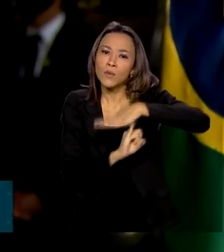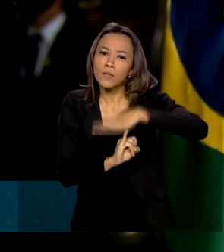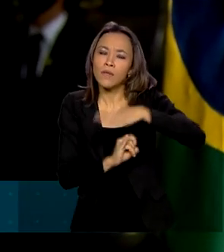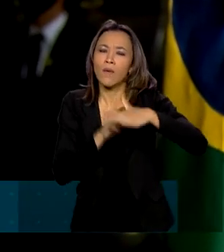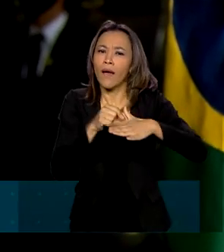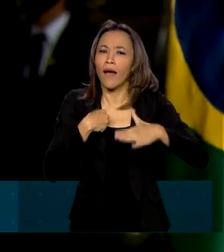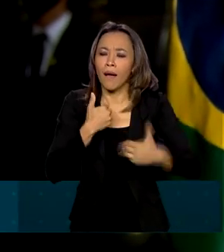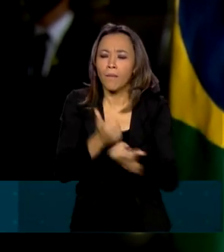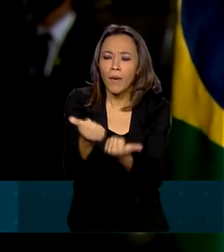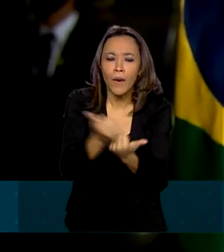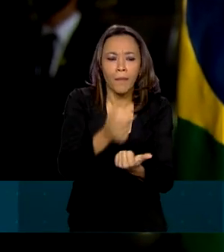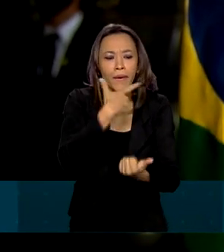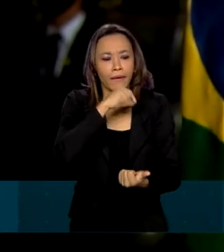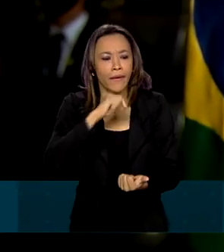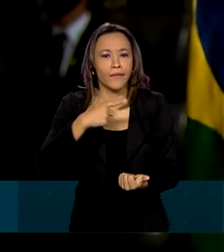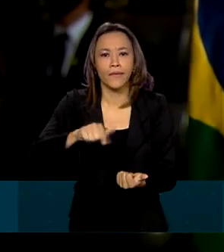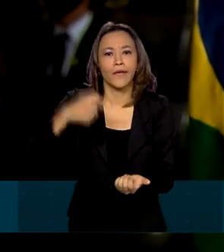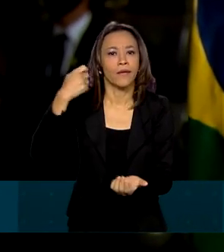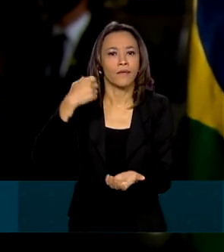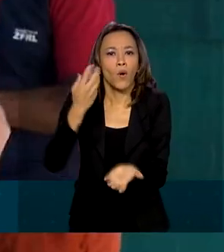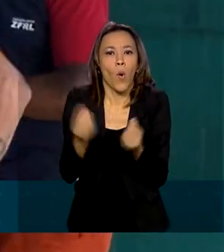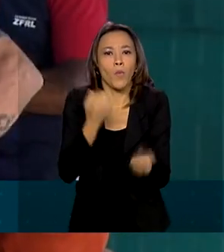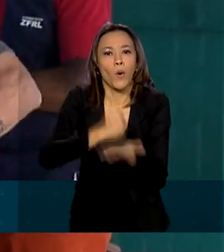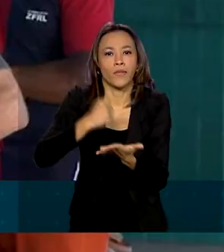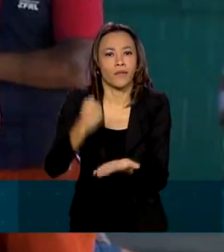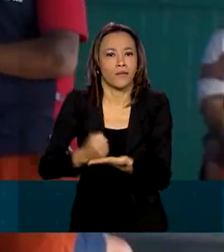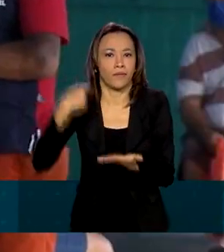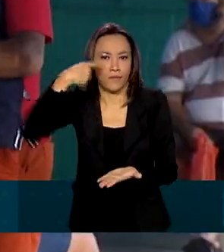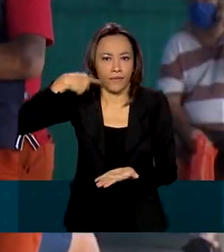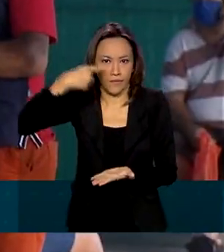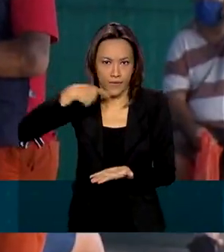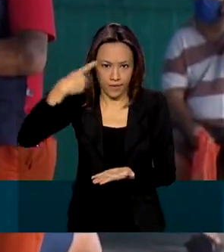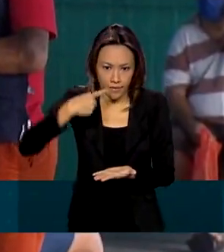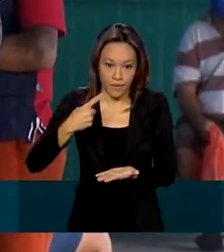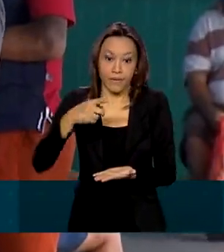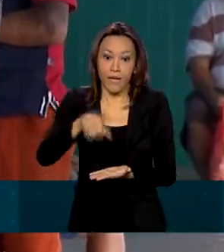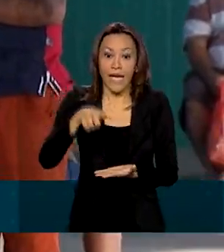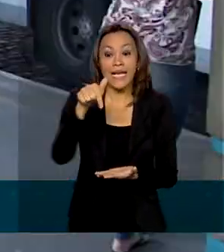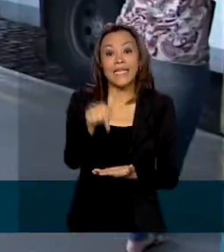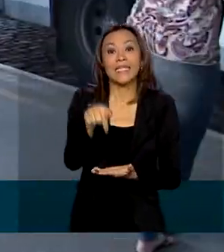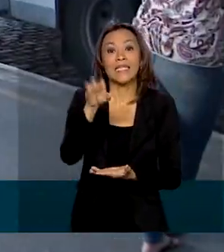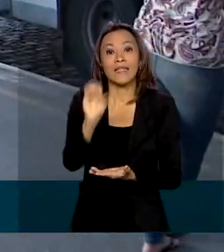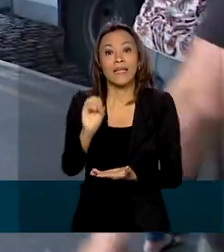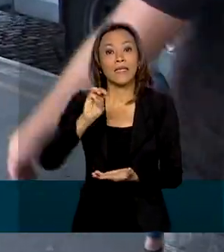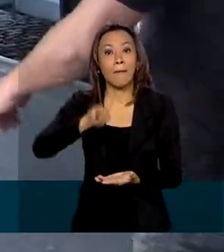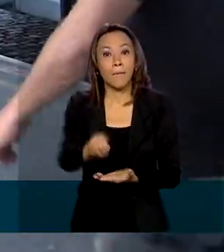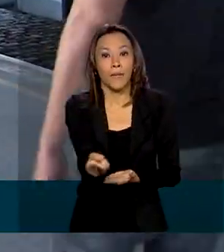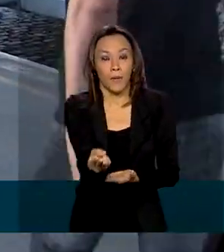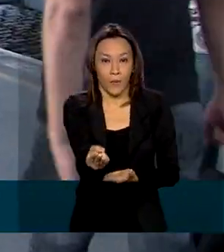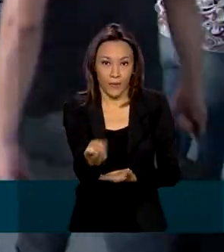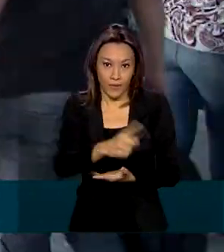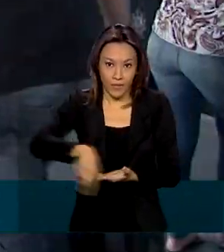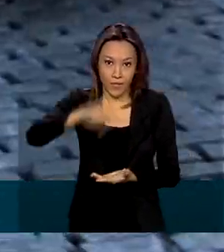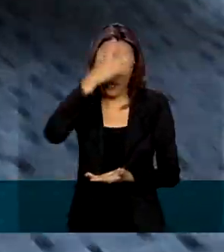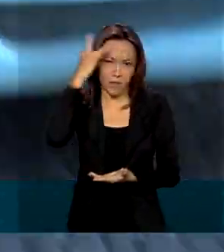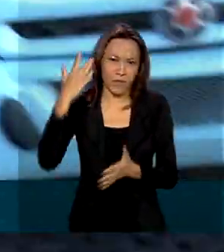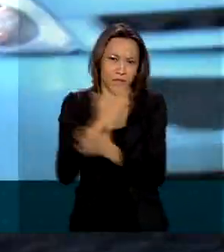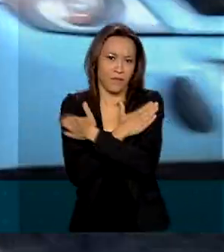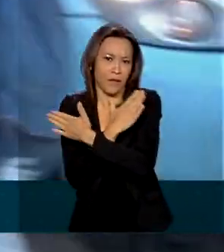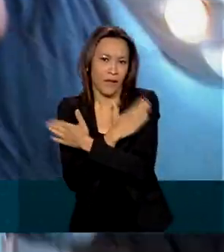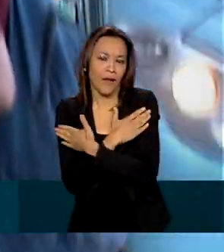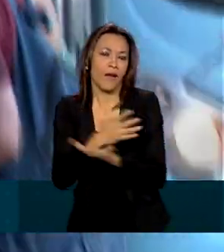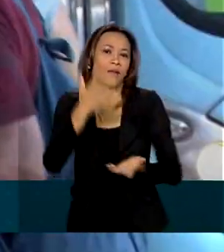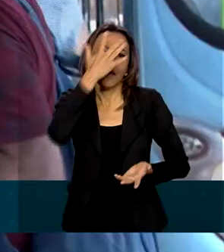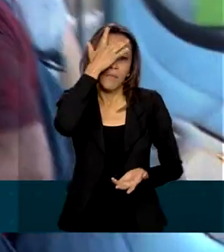para quem não tem condições de contratar um advogado um público de 70 milhões de brasileiros entre desempregados e pessoas